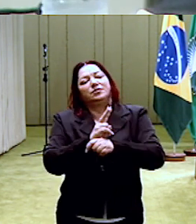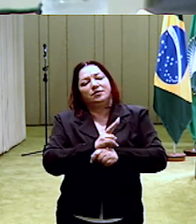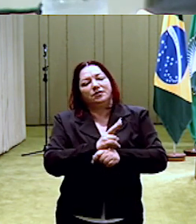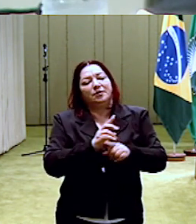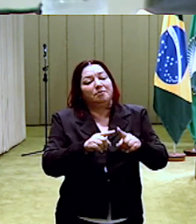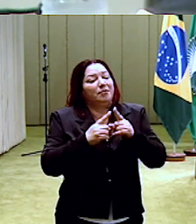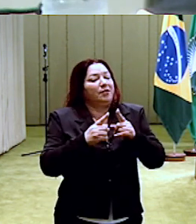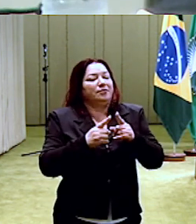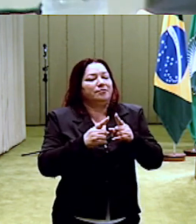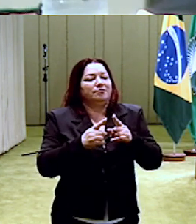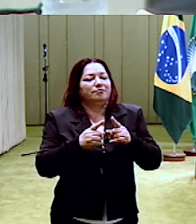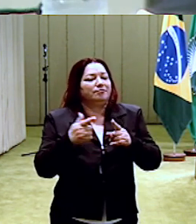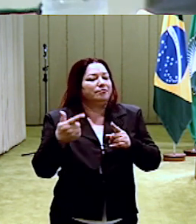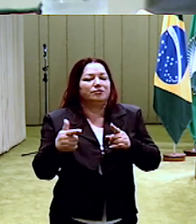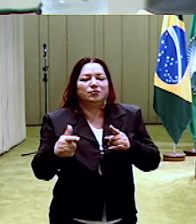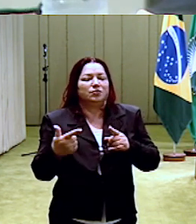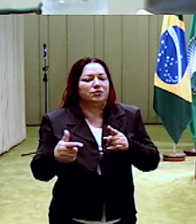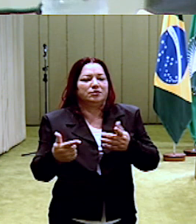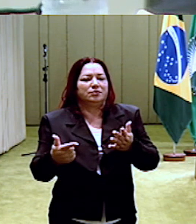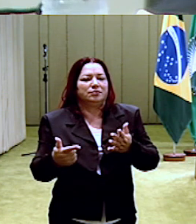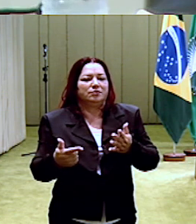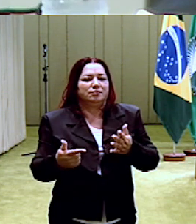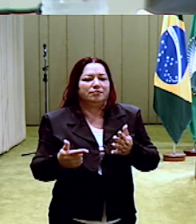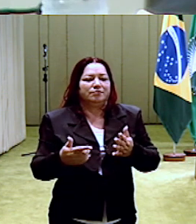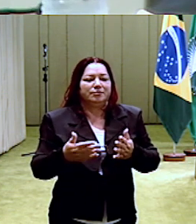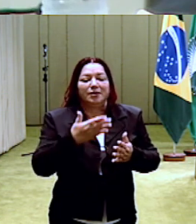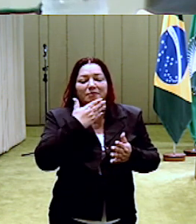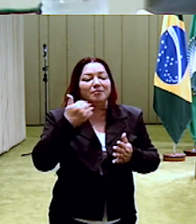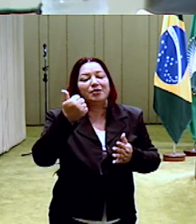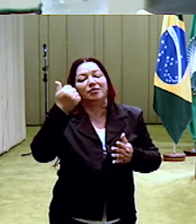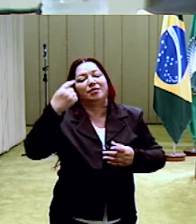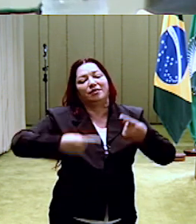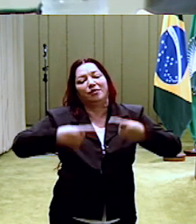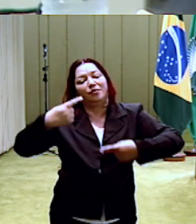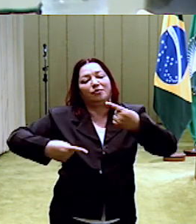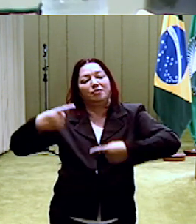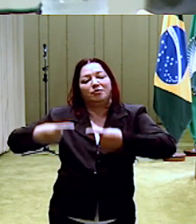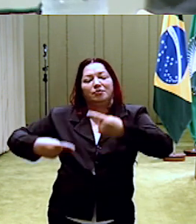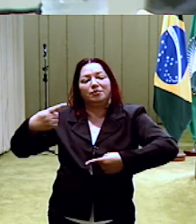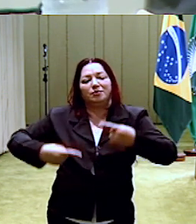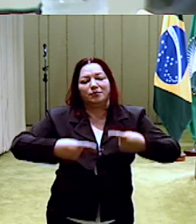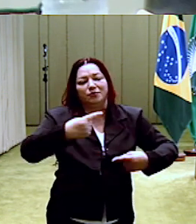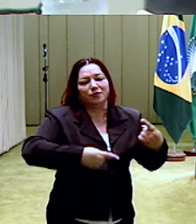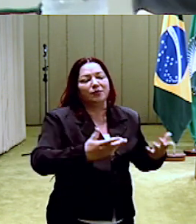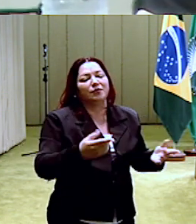mas isso não tem revertido diretamente em vantagem competitiva, né, frente a concorrentes